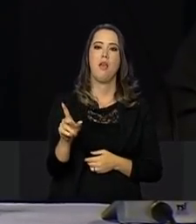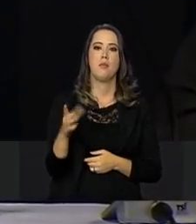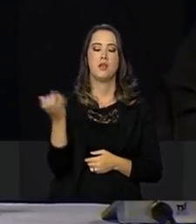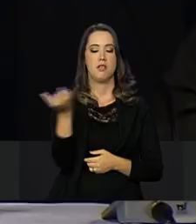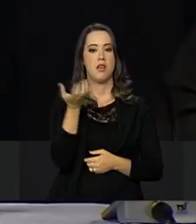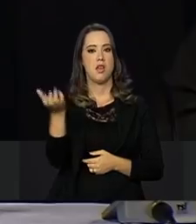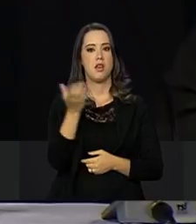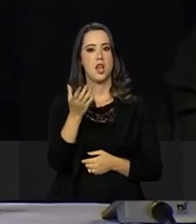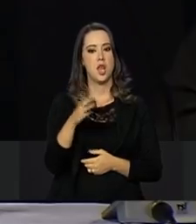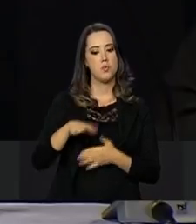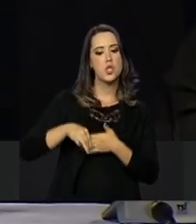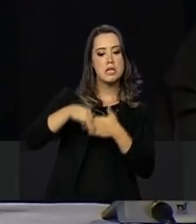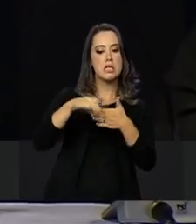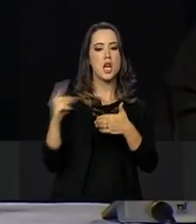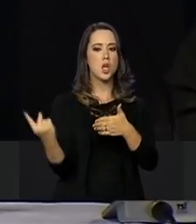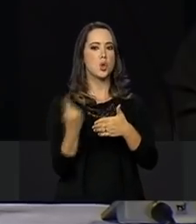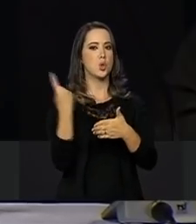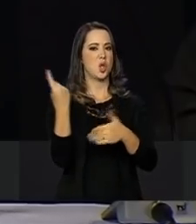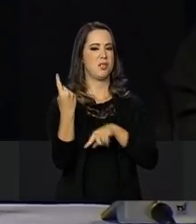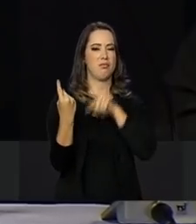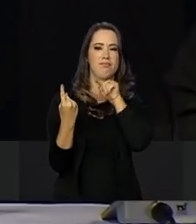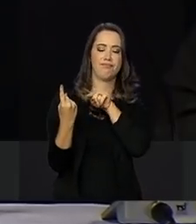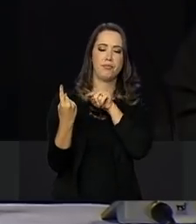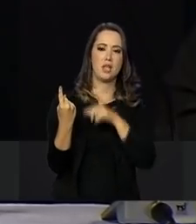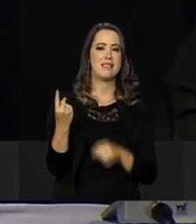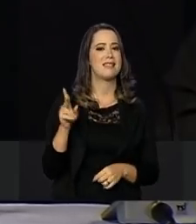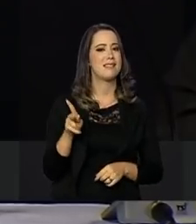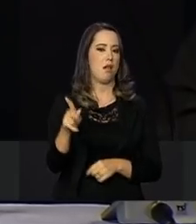extraordinária, que não começou na República, começou muito antes.